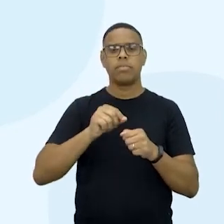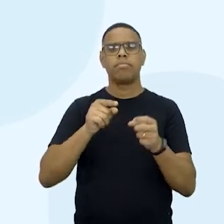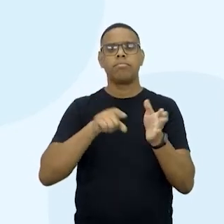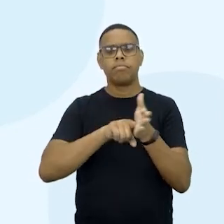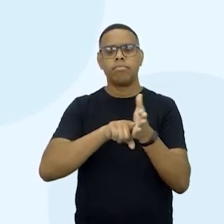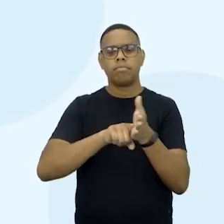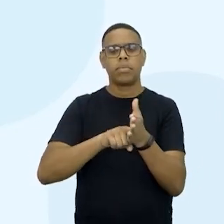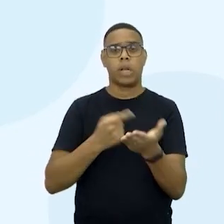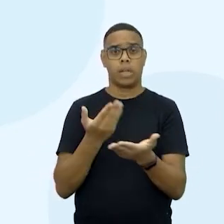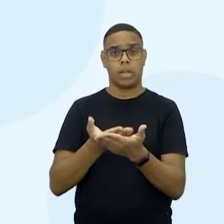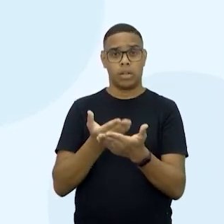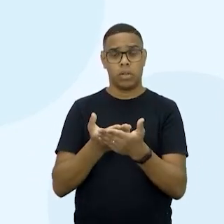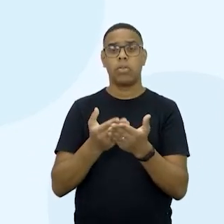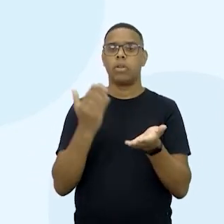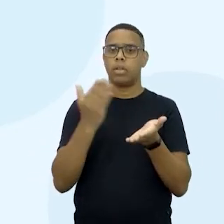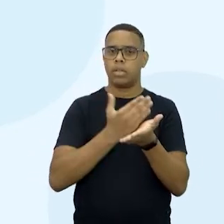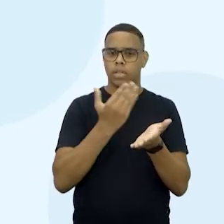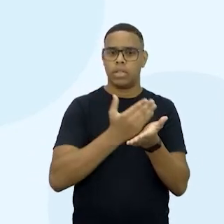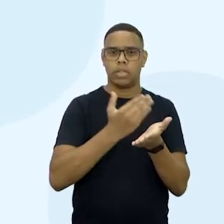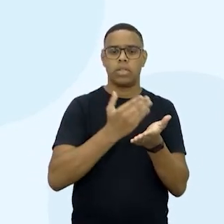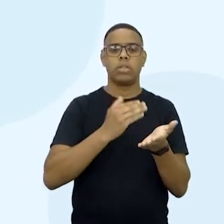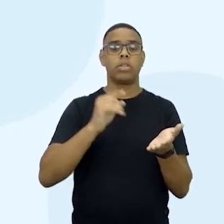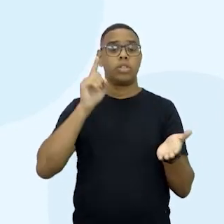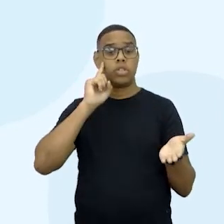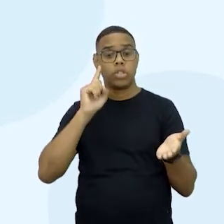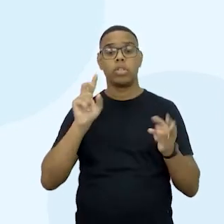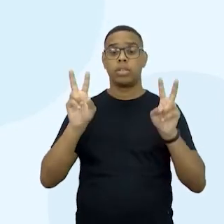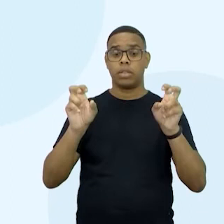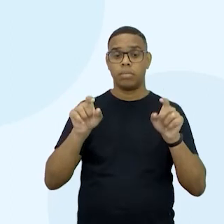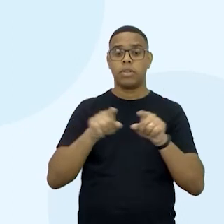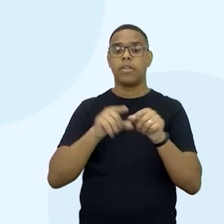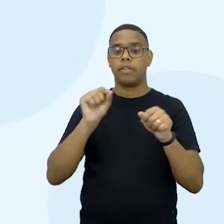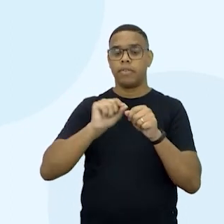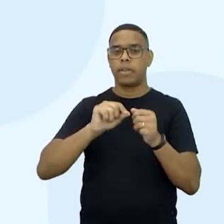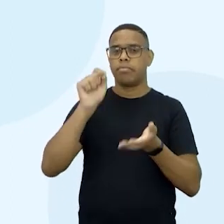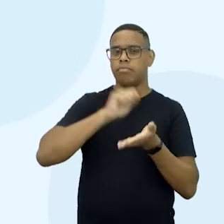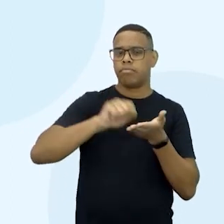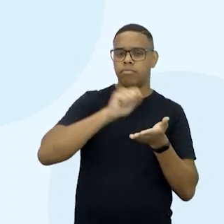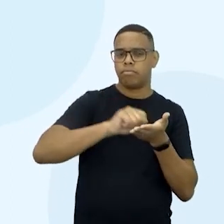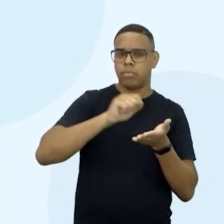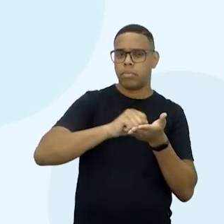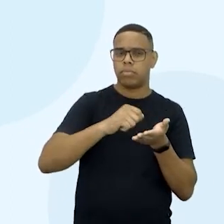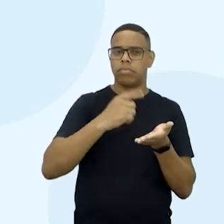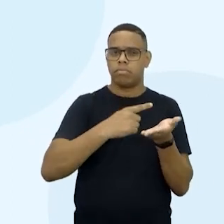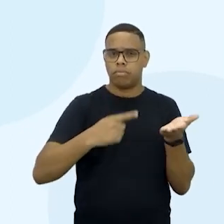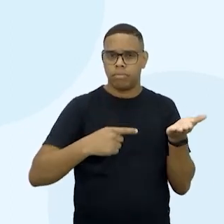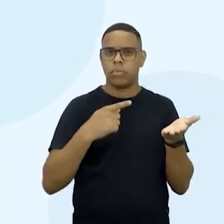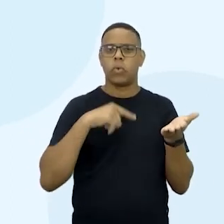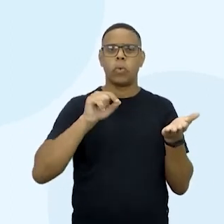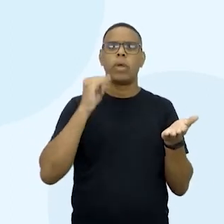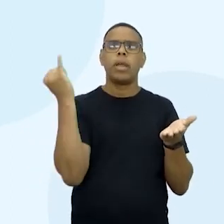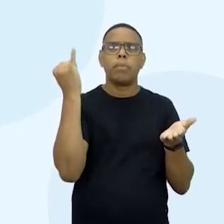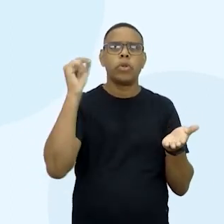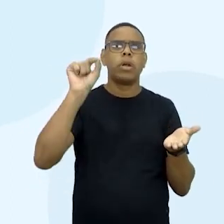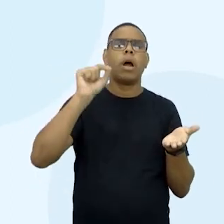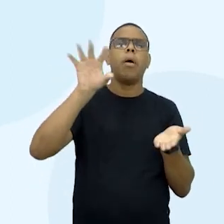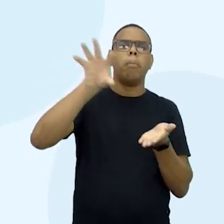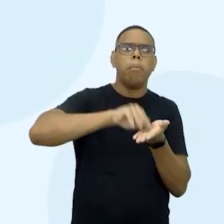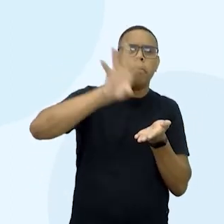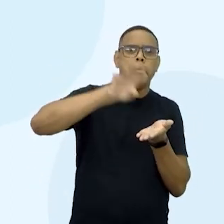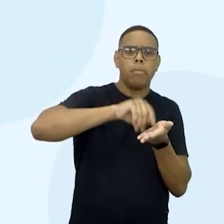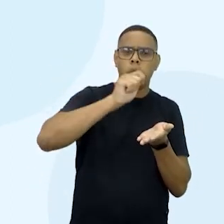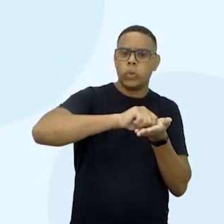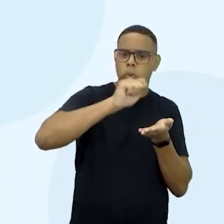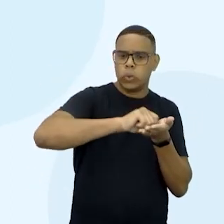identificação da aula no seu caderno com data e título realize as anotações no seu caderno daquilo que foi importante da nossa